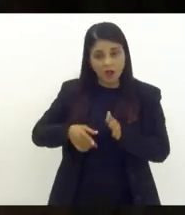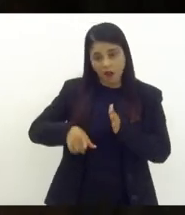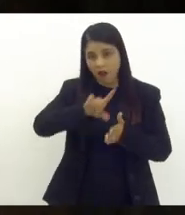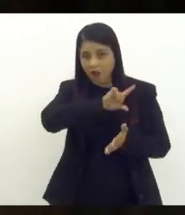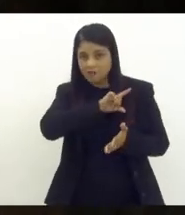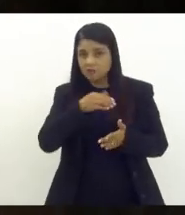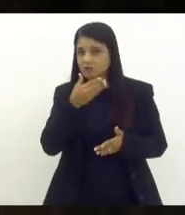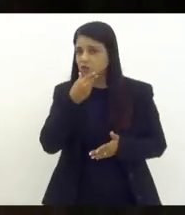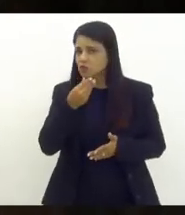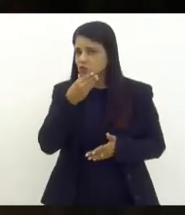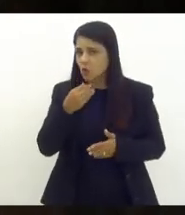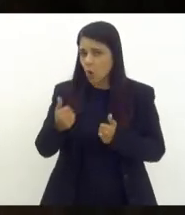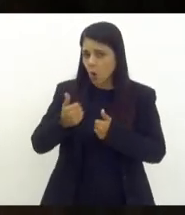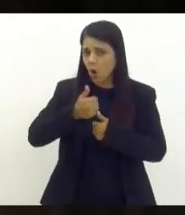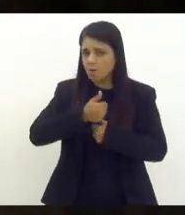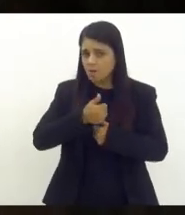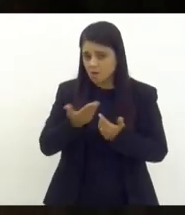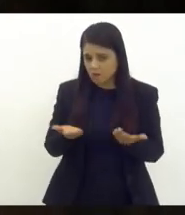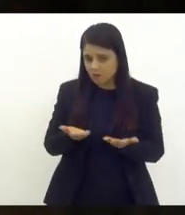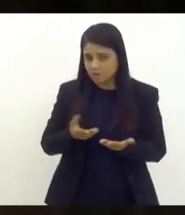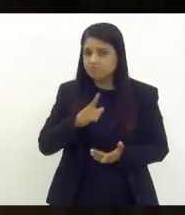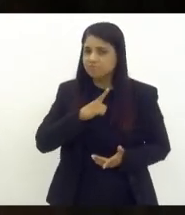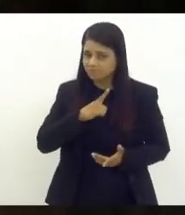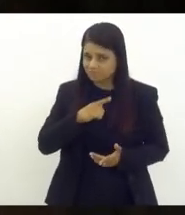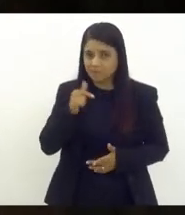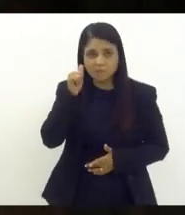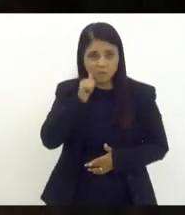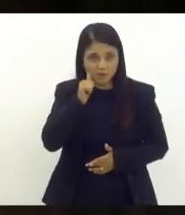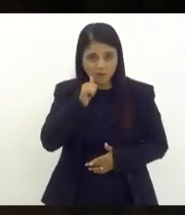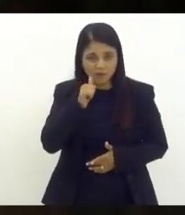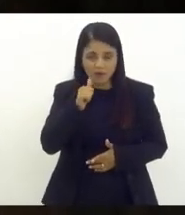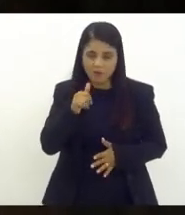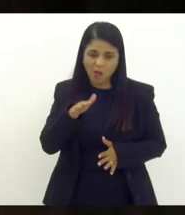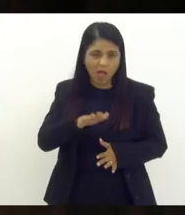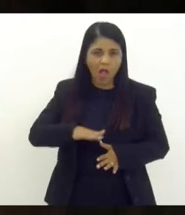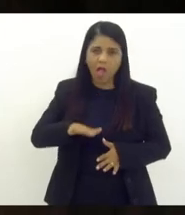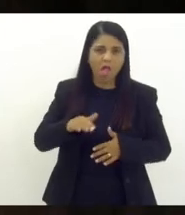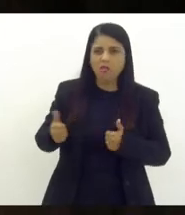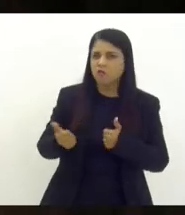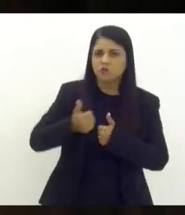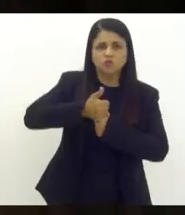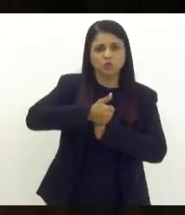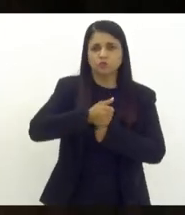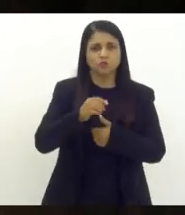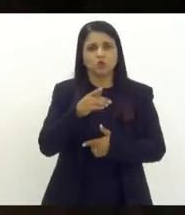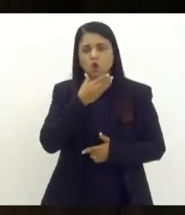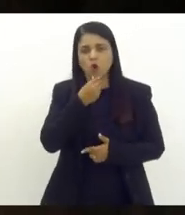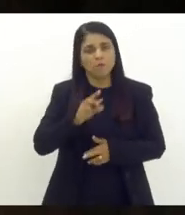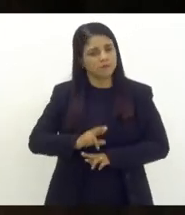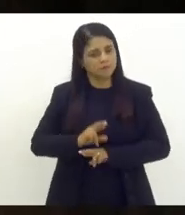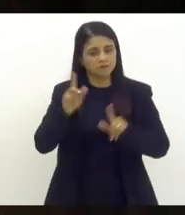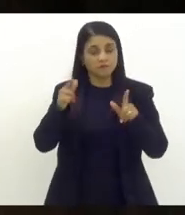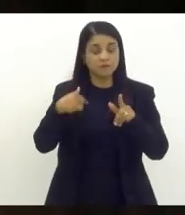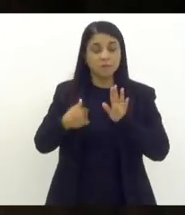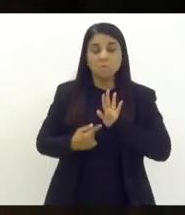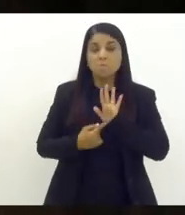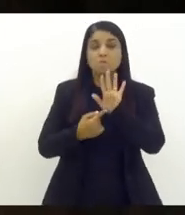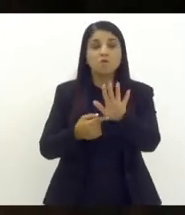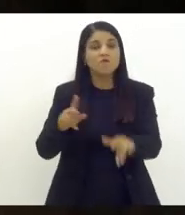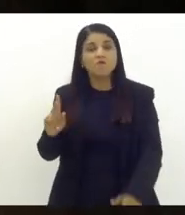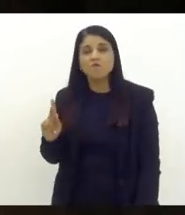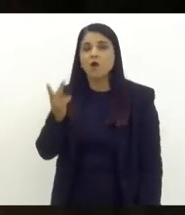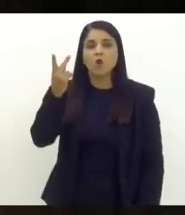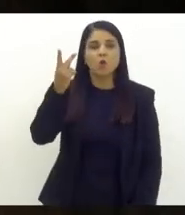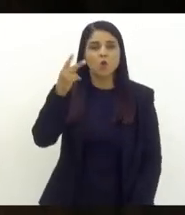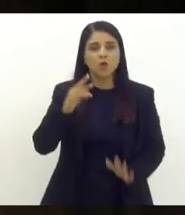mulheres não é que elas estão ocupando o espaço dos homens elas estão mostrando seu potencial o seu valor a sua representatividade